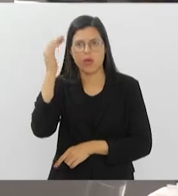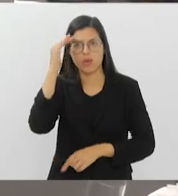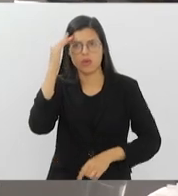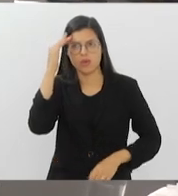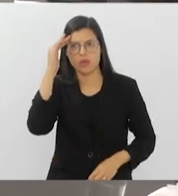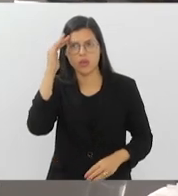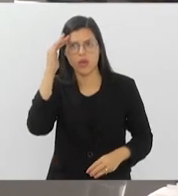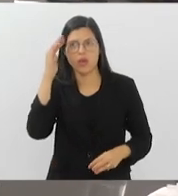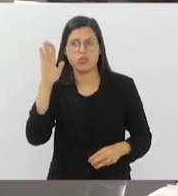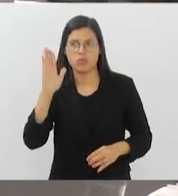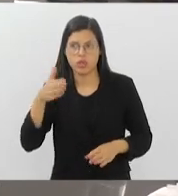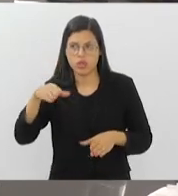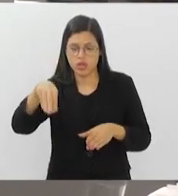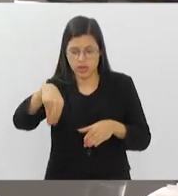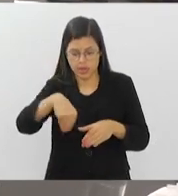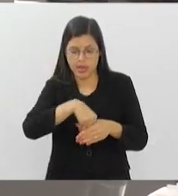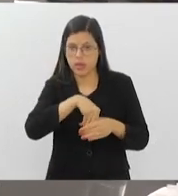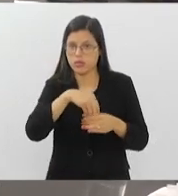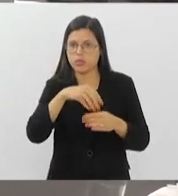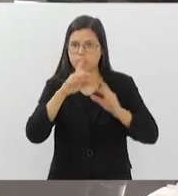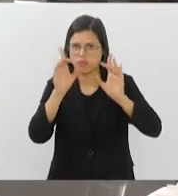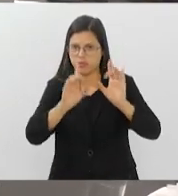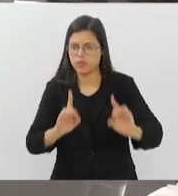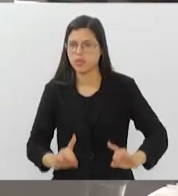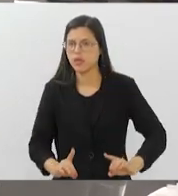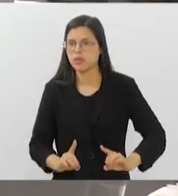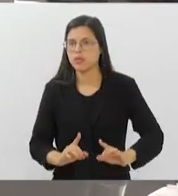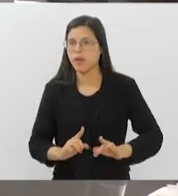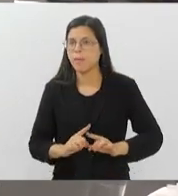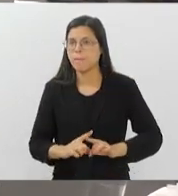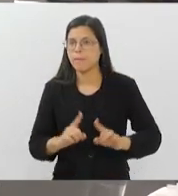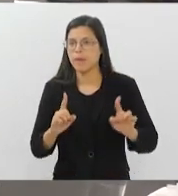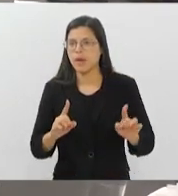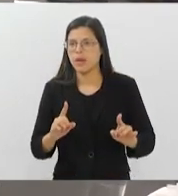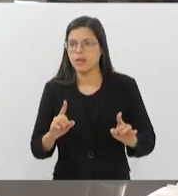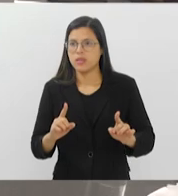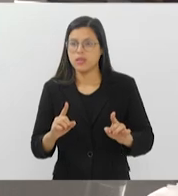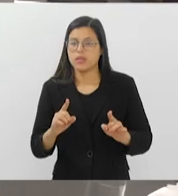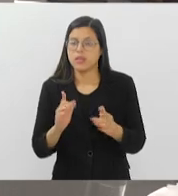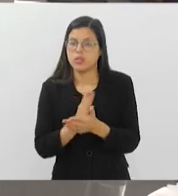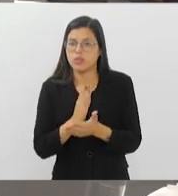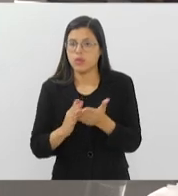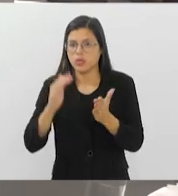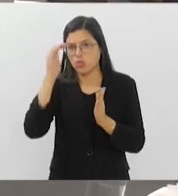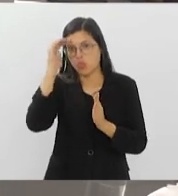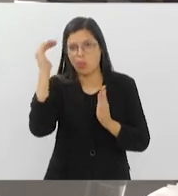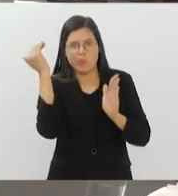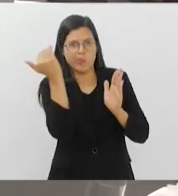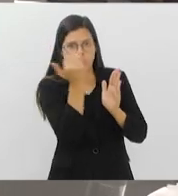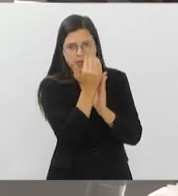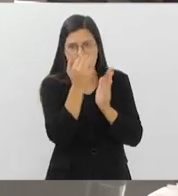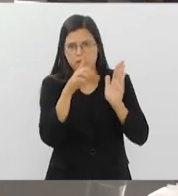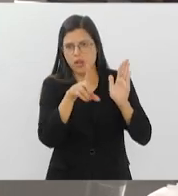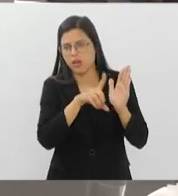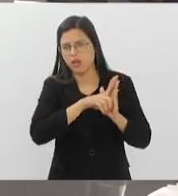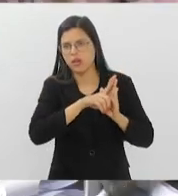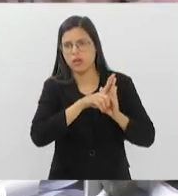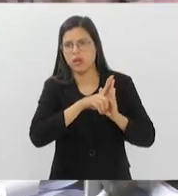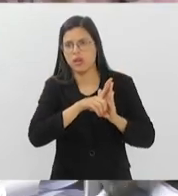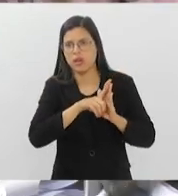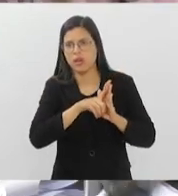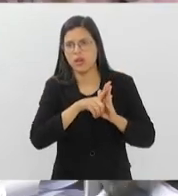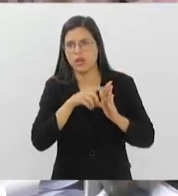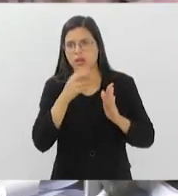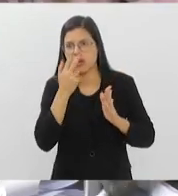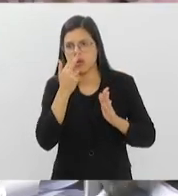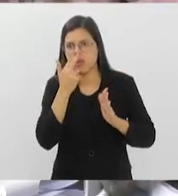estão no rol das pessoas com deficiência, mas acaba, no cumpra-se da lei, dando um duplo ônus àquela pessoa.